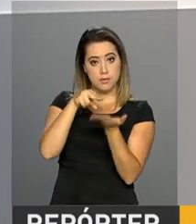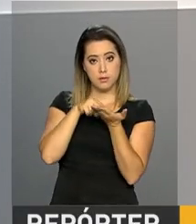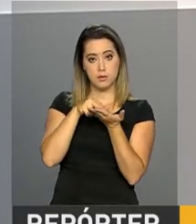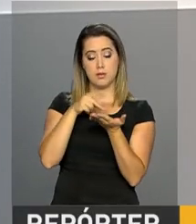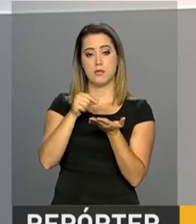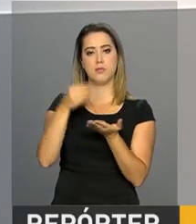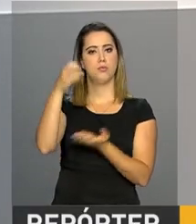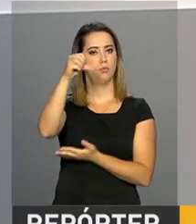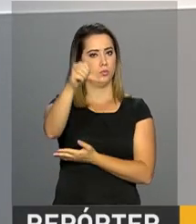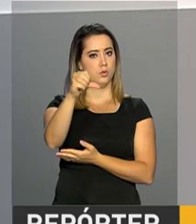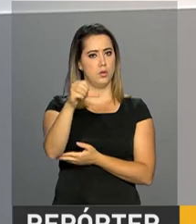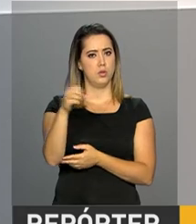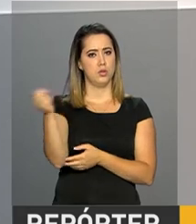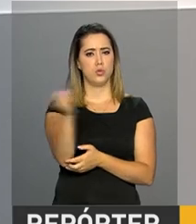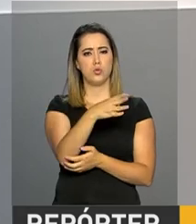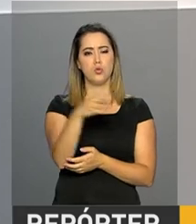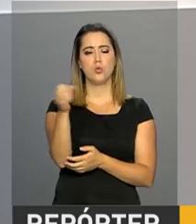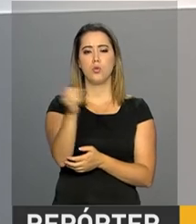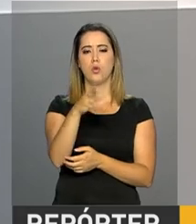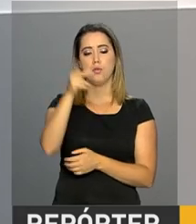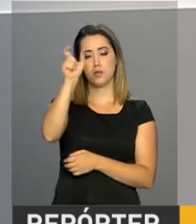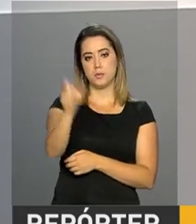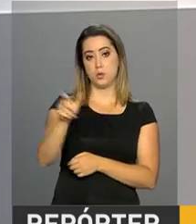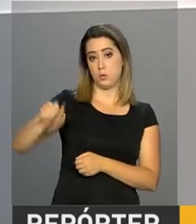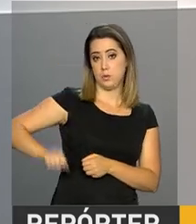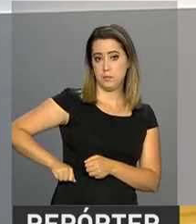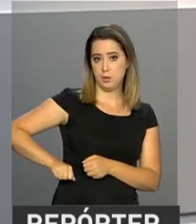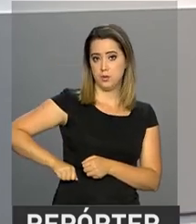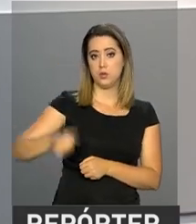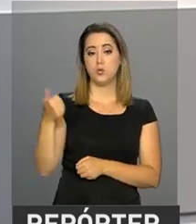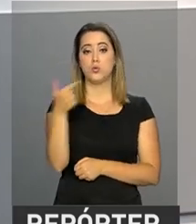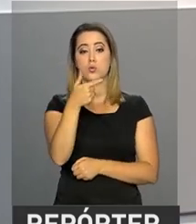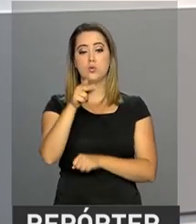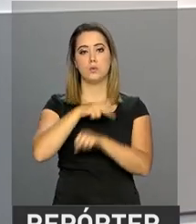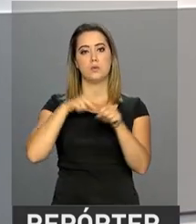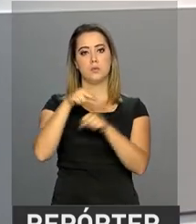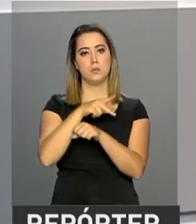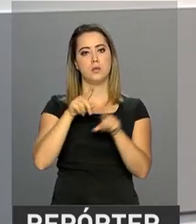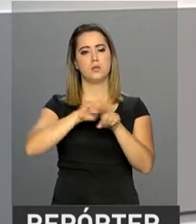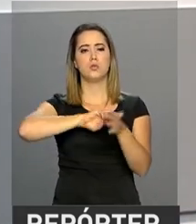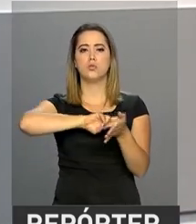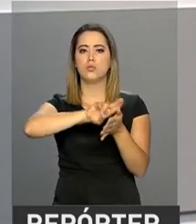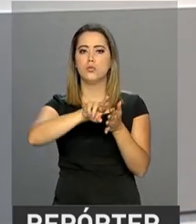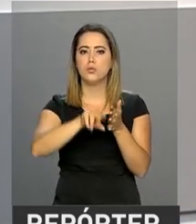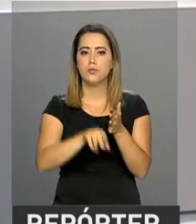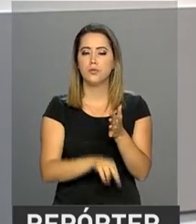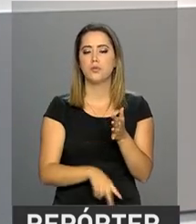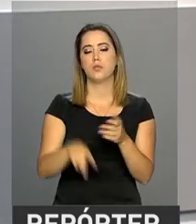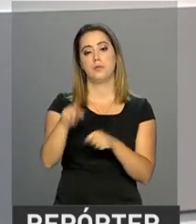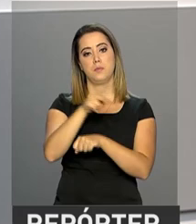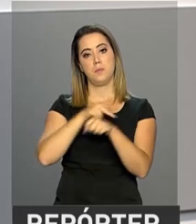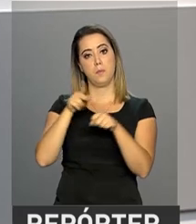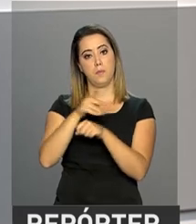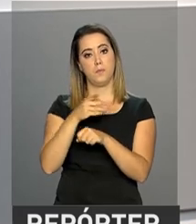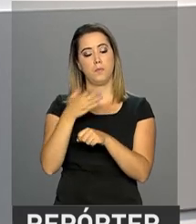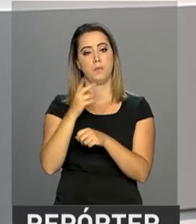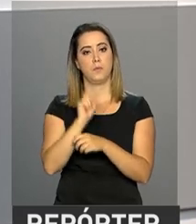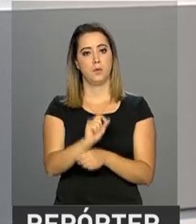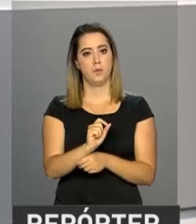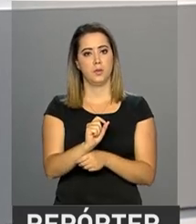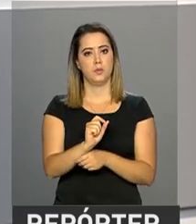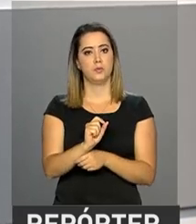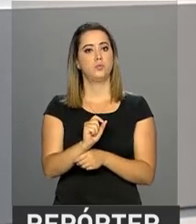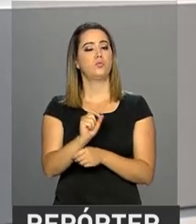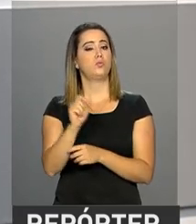de novos embaixadores são representantes de 12 países omã tailândia espanha áustria geórgia